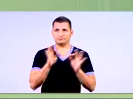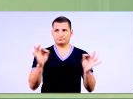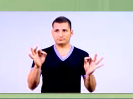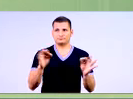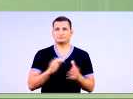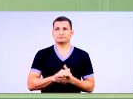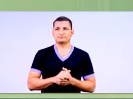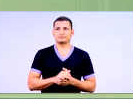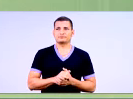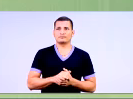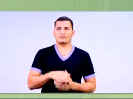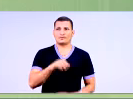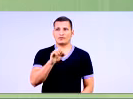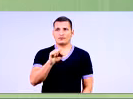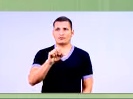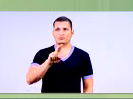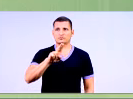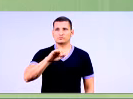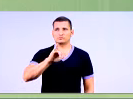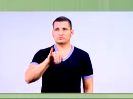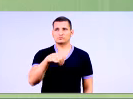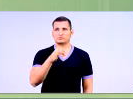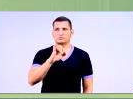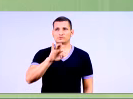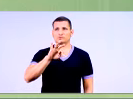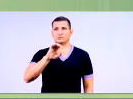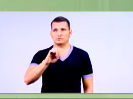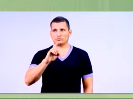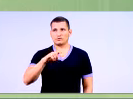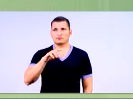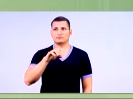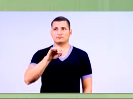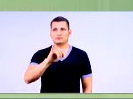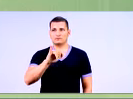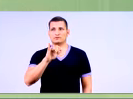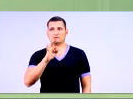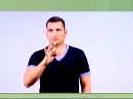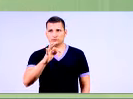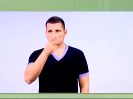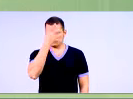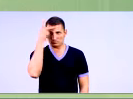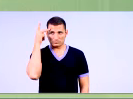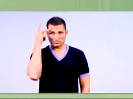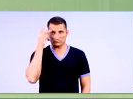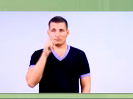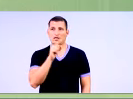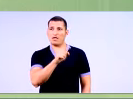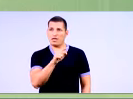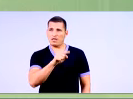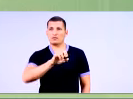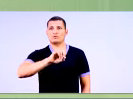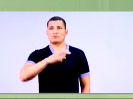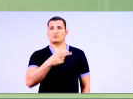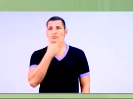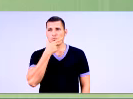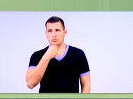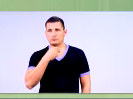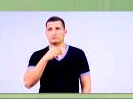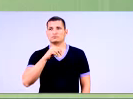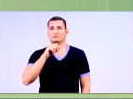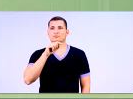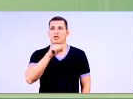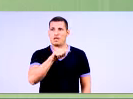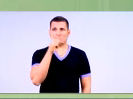it eats in the morning. Ele ou ela deve estar se referindo a um animal, come